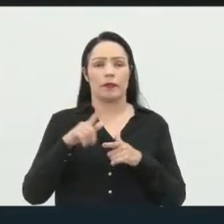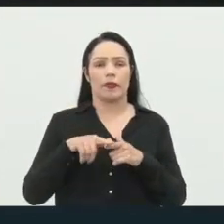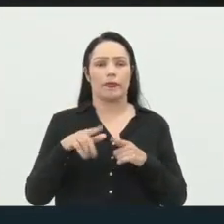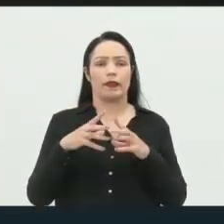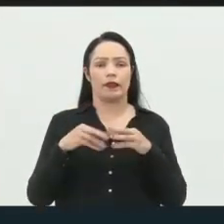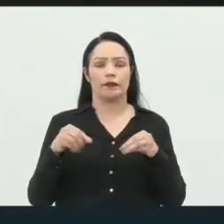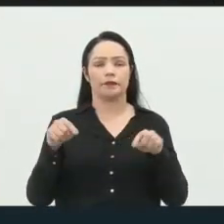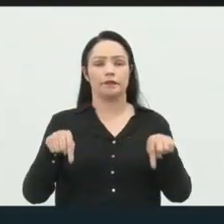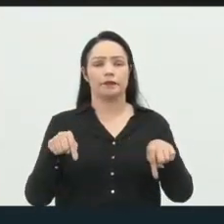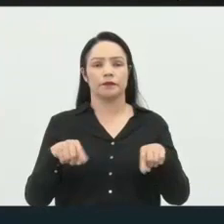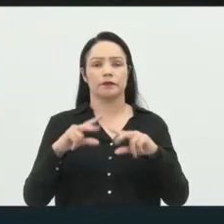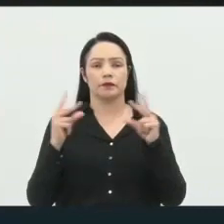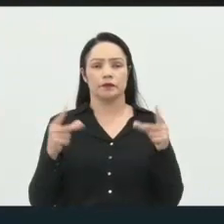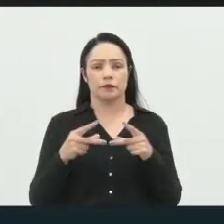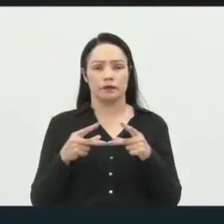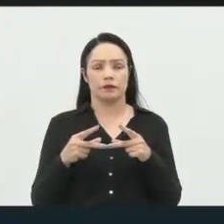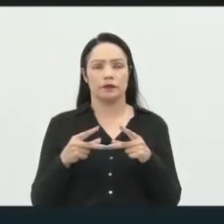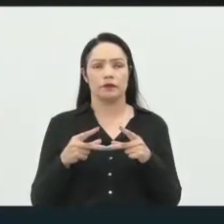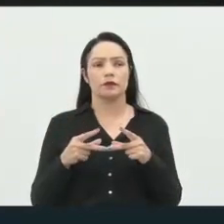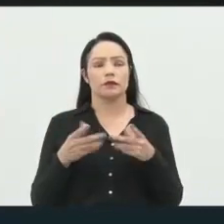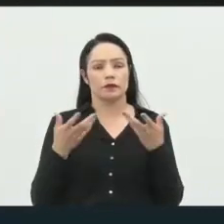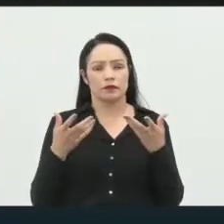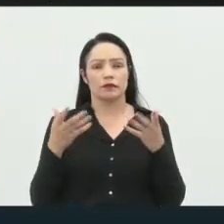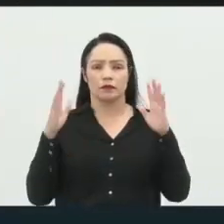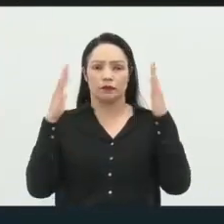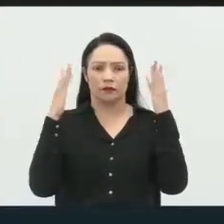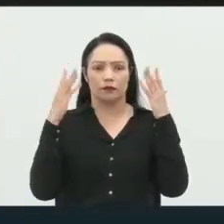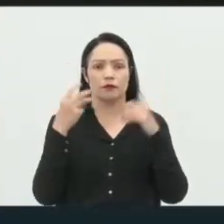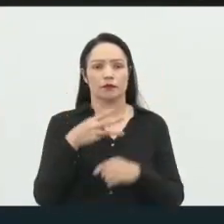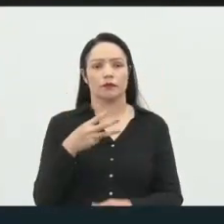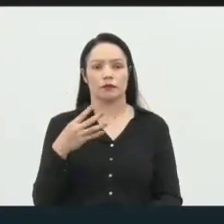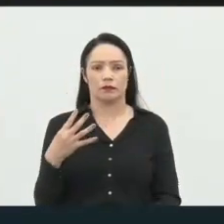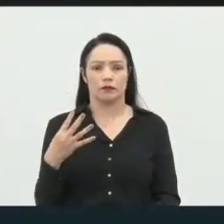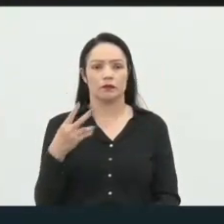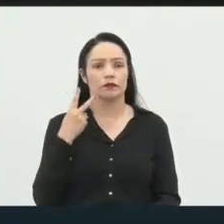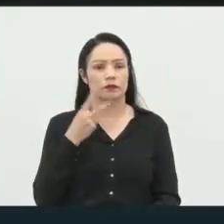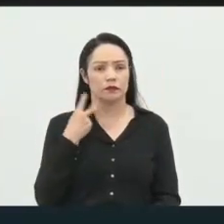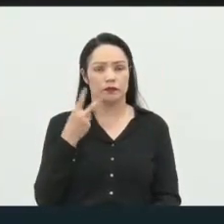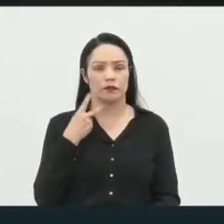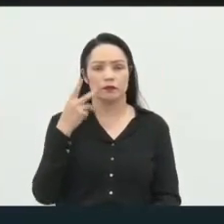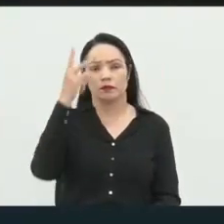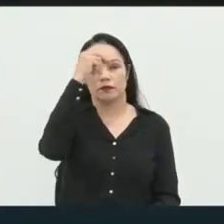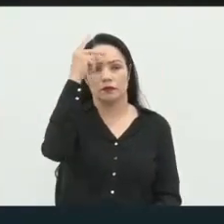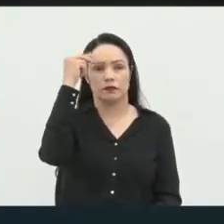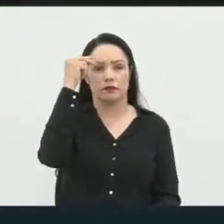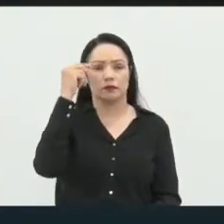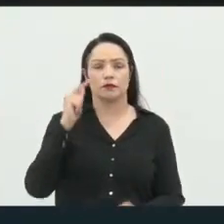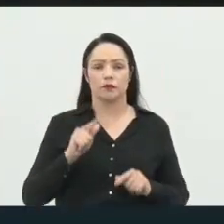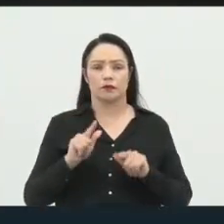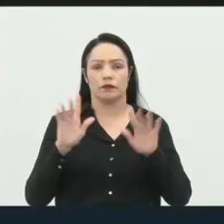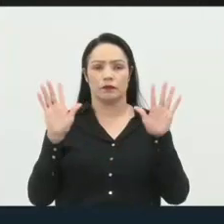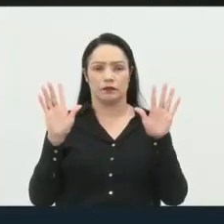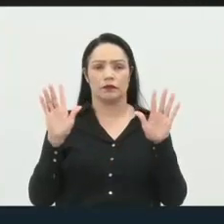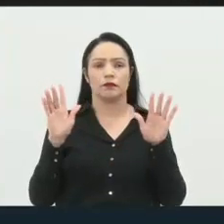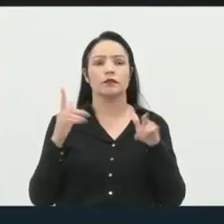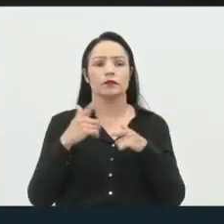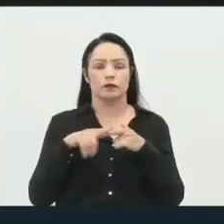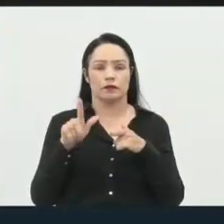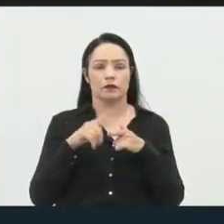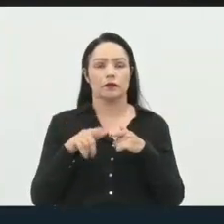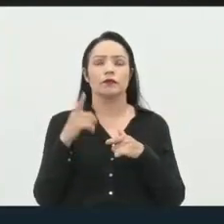antes de mais nada eu quero uma salva de palmas ao 64 vereadores de Guarulhos porque o problema do nosso bairro foi instalado